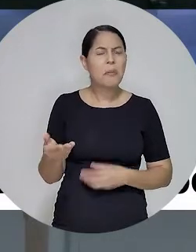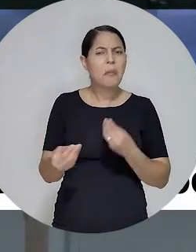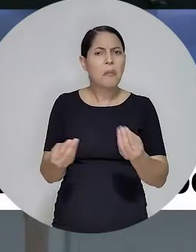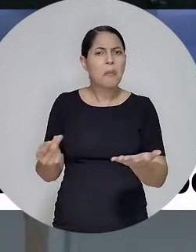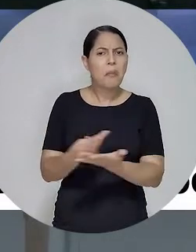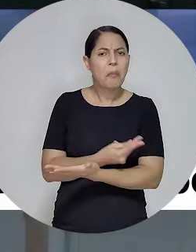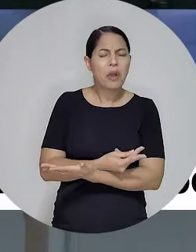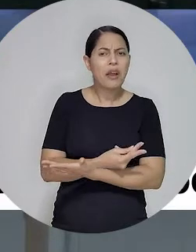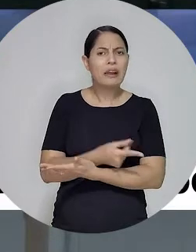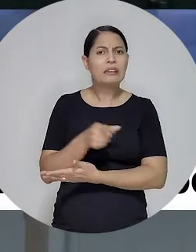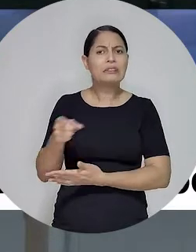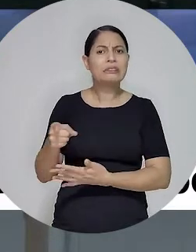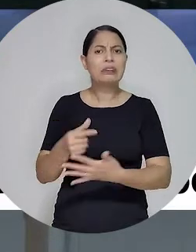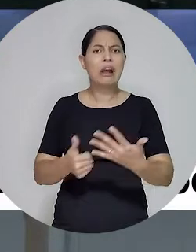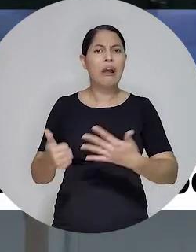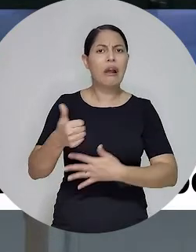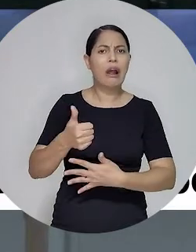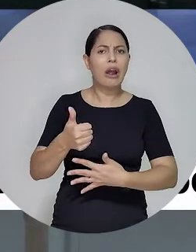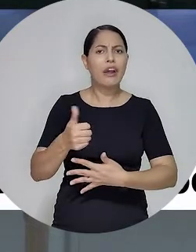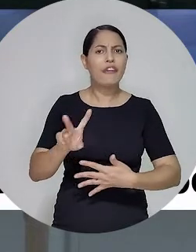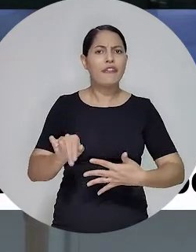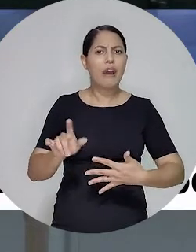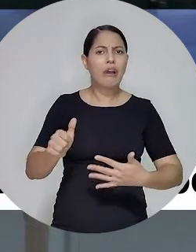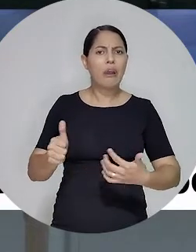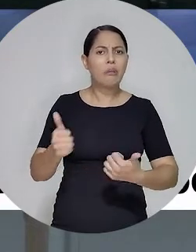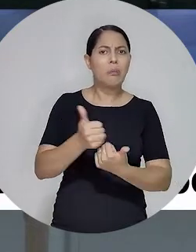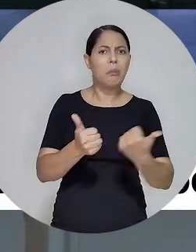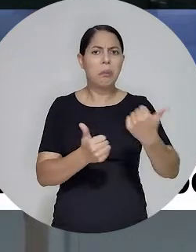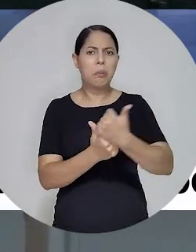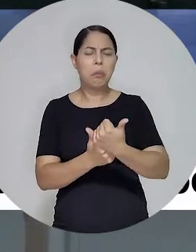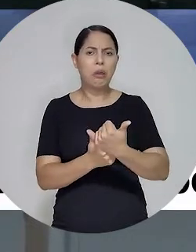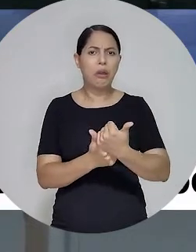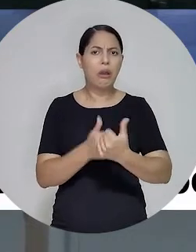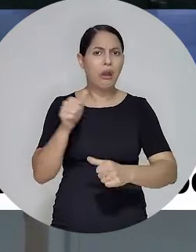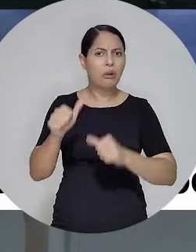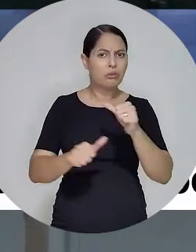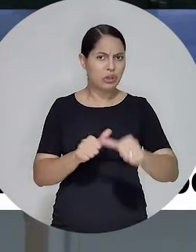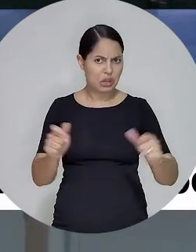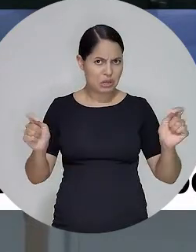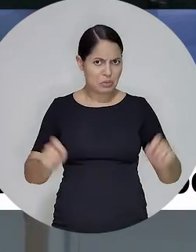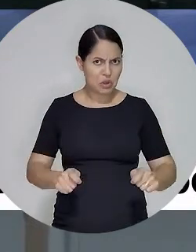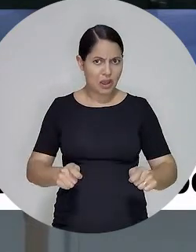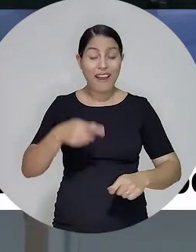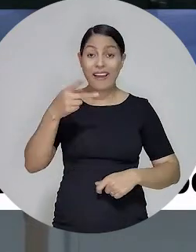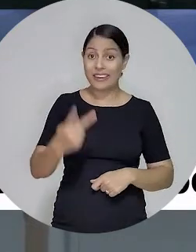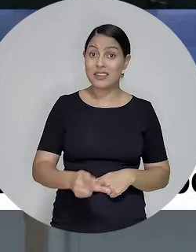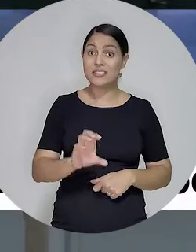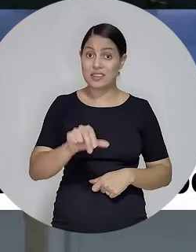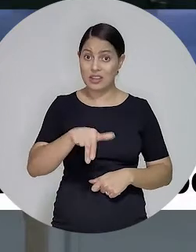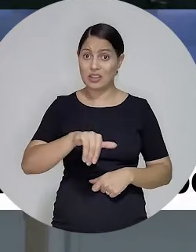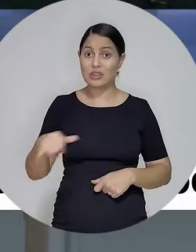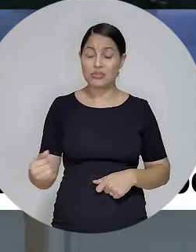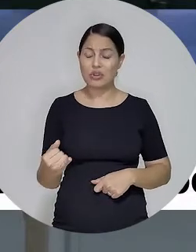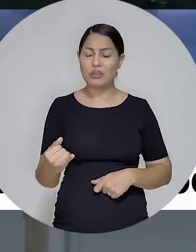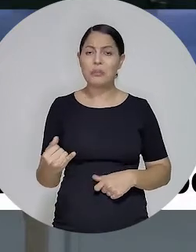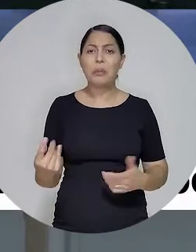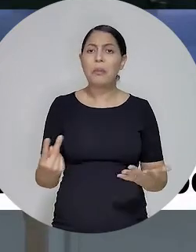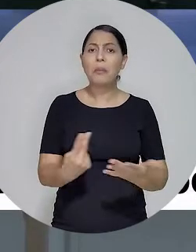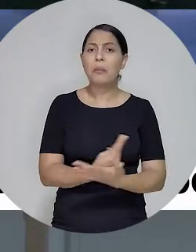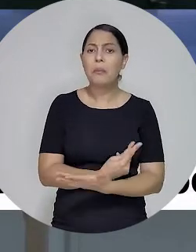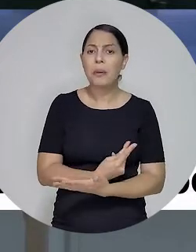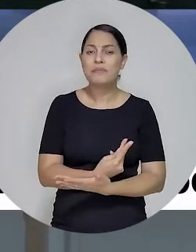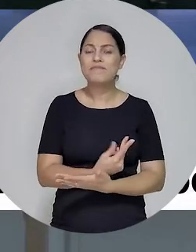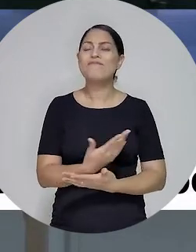compartilhamento final de uma decisão que definiu o princípio da alternância de vagas aqui no Conselho Nacional de